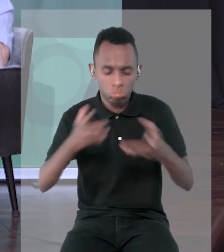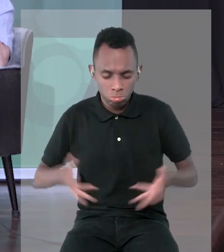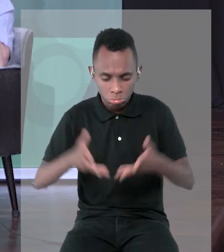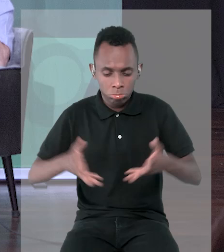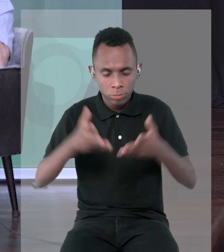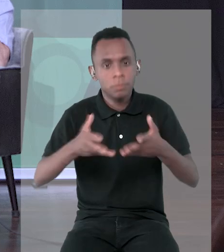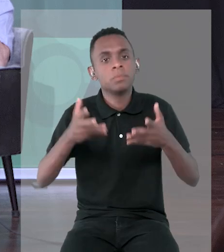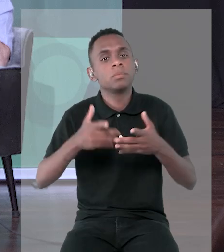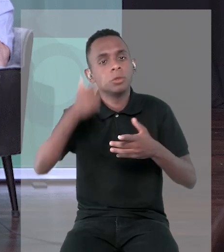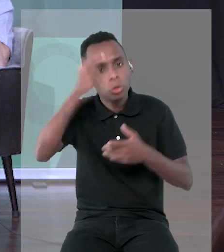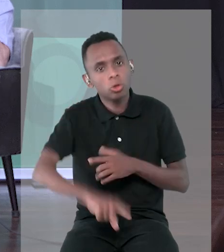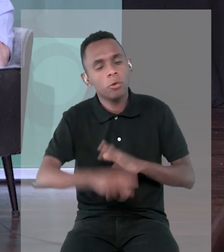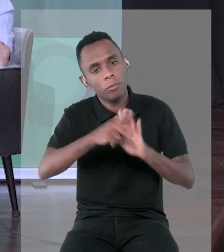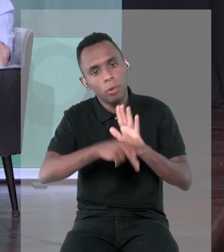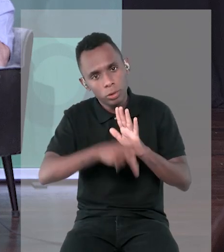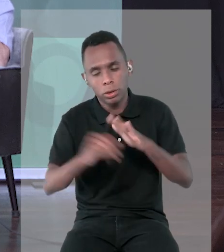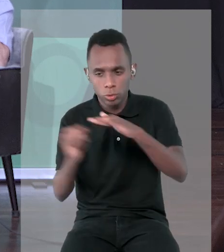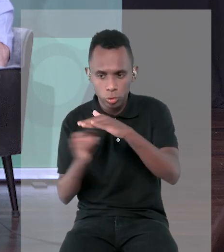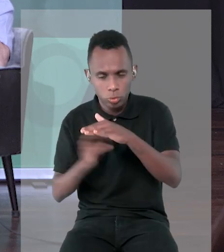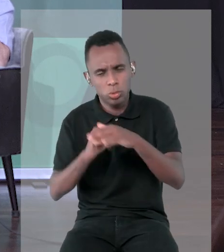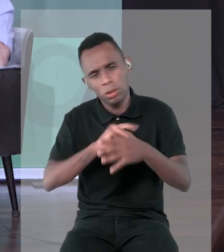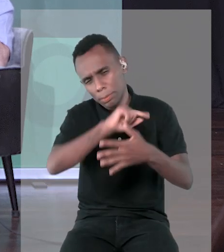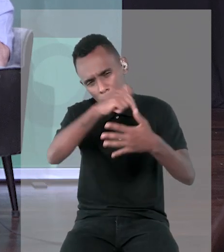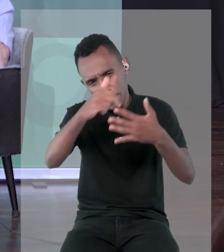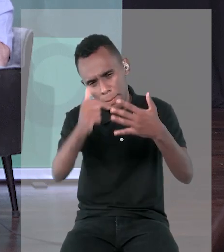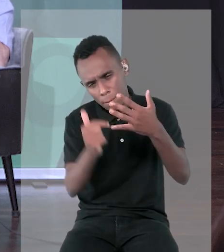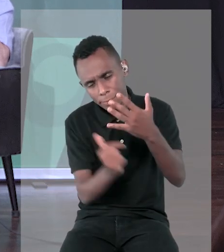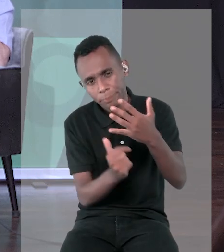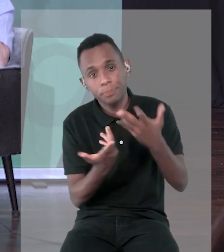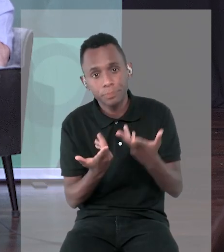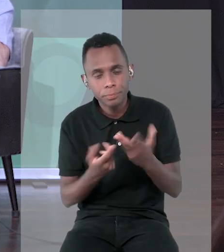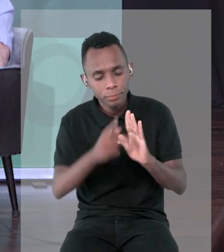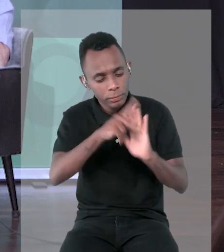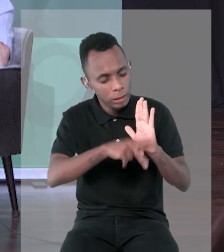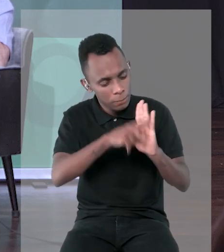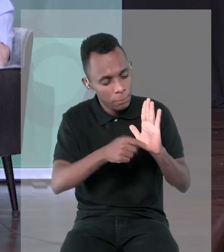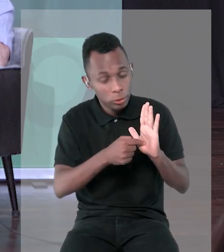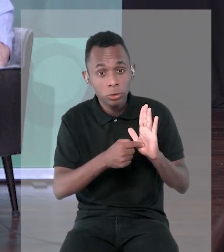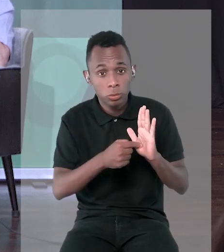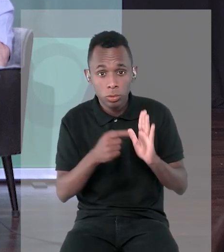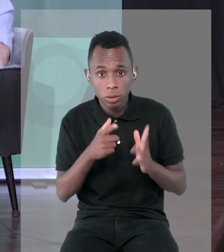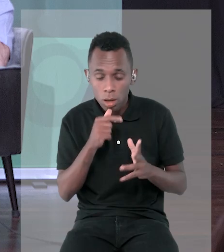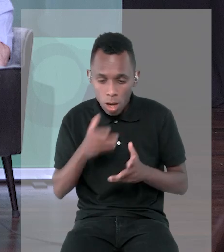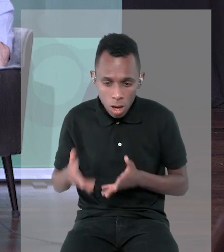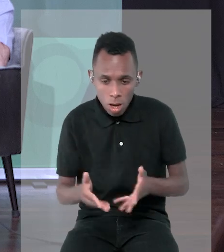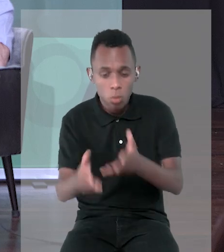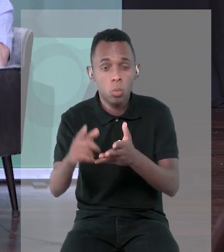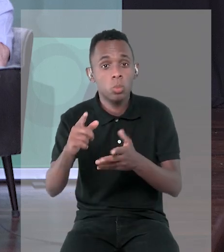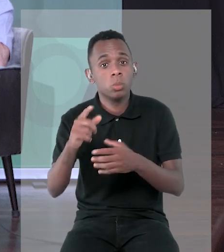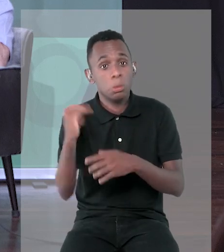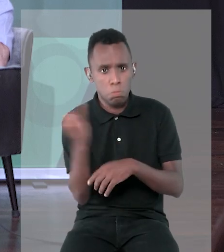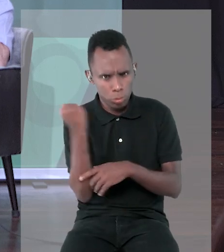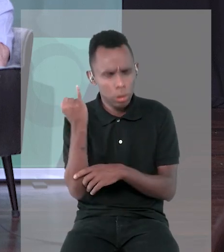novo para o Instituto. Né? Na verdade, é uma conjunção de fatores. Né? Esse projeto de água ele é um projeto muito importante, ele abriu